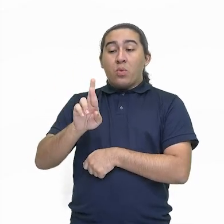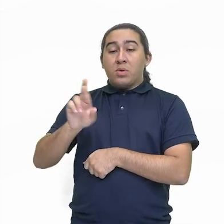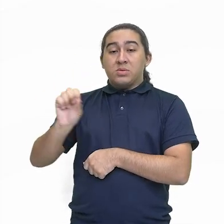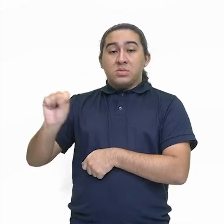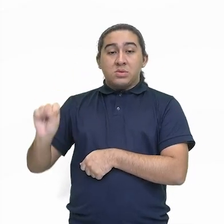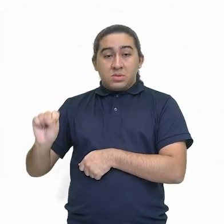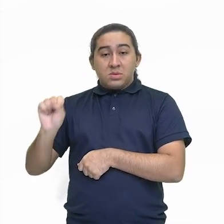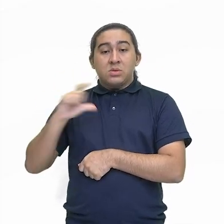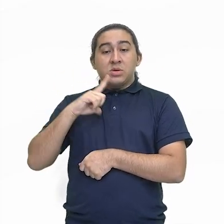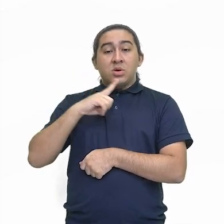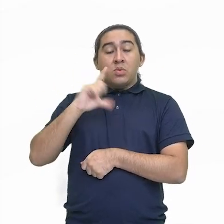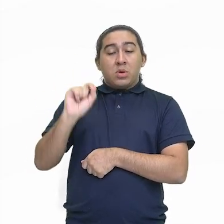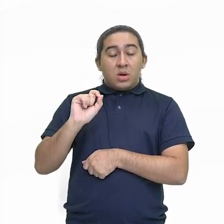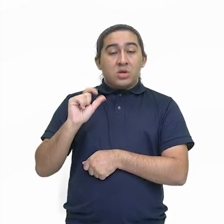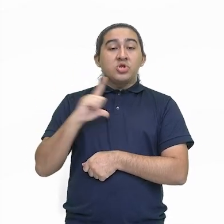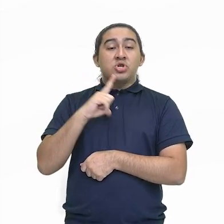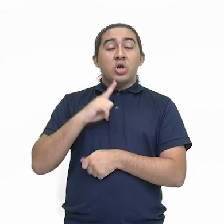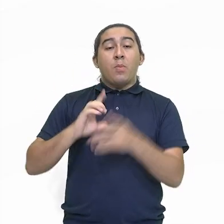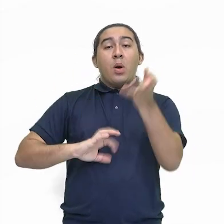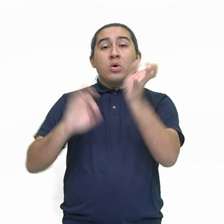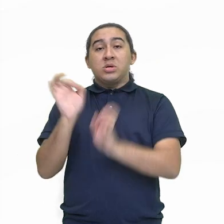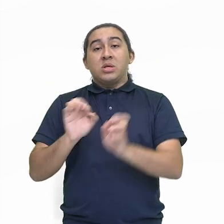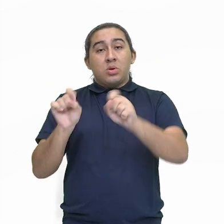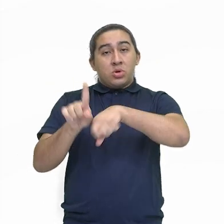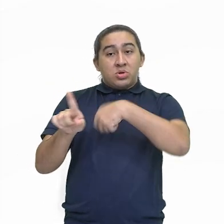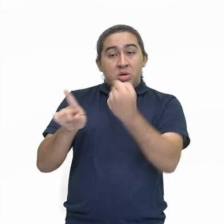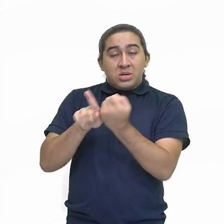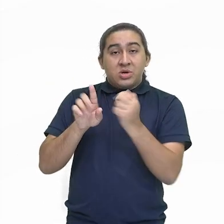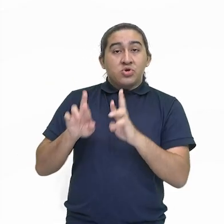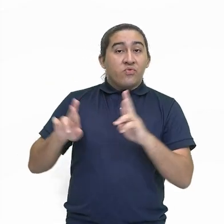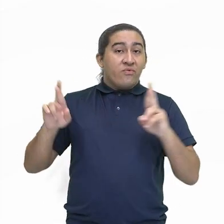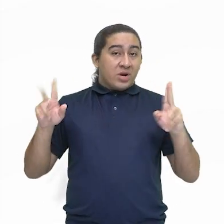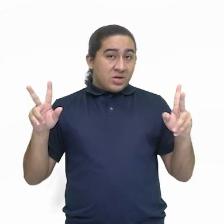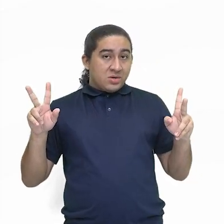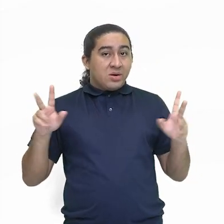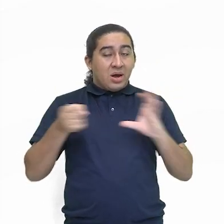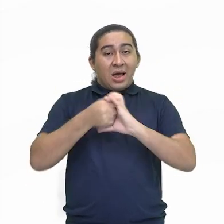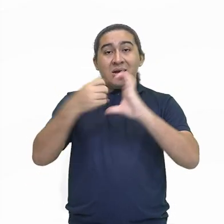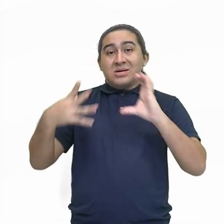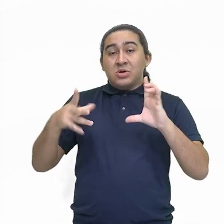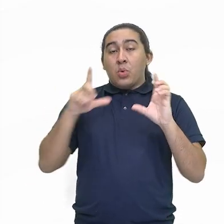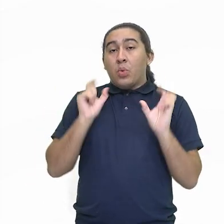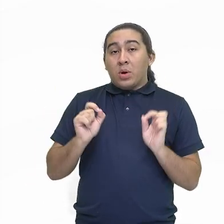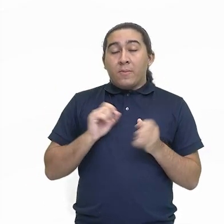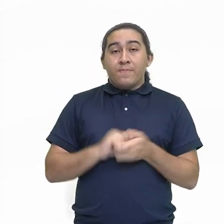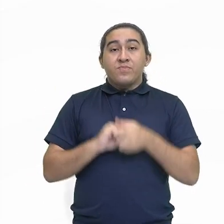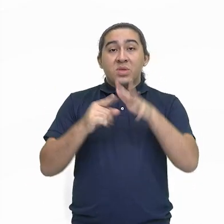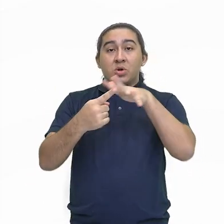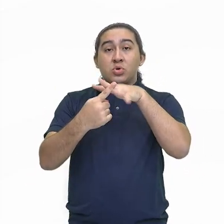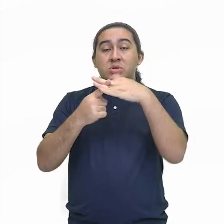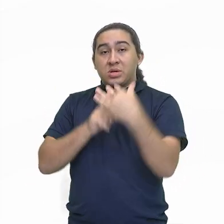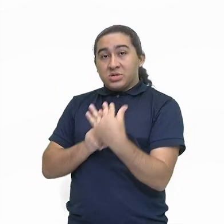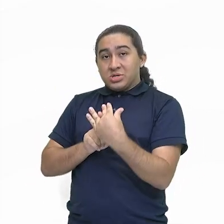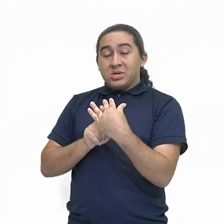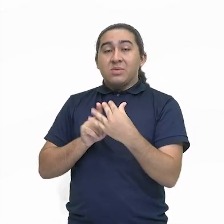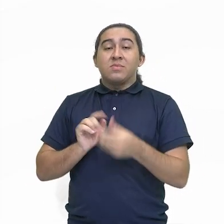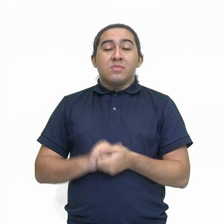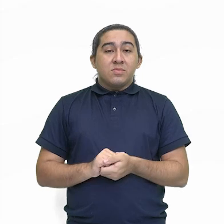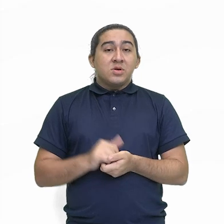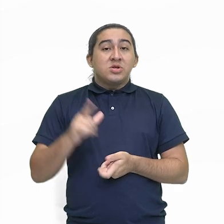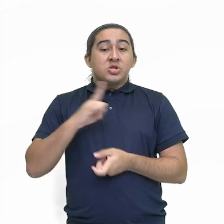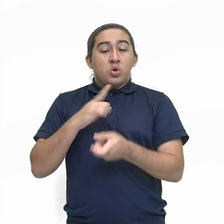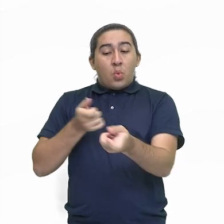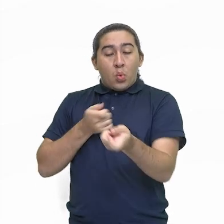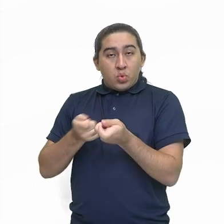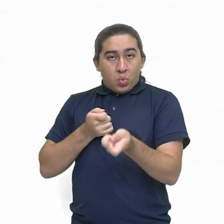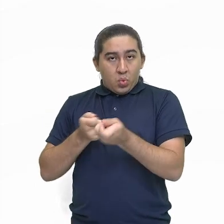uma organização da sociedade diferente, com características do socialismo, né? Quando você tinha o controle do